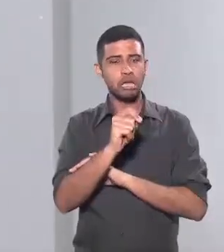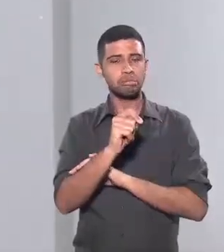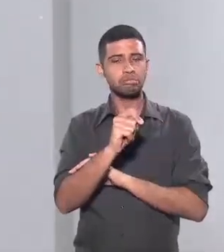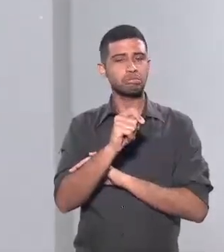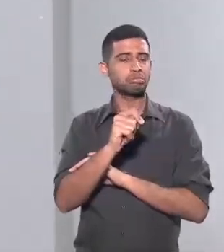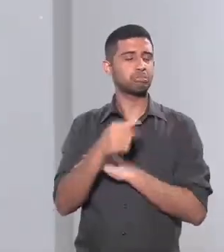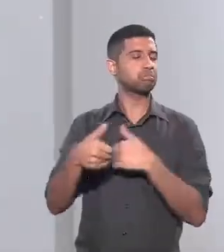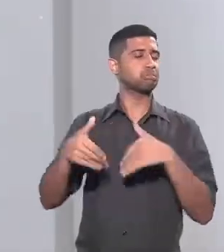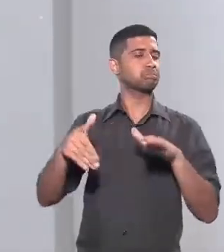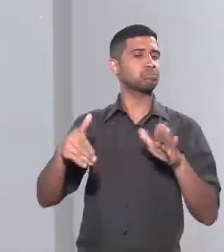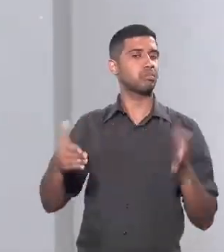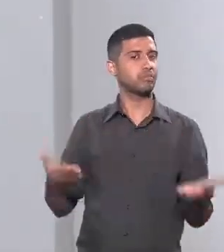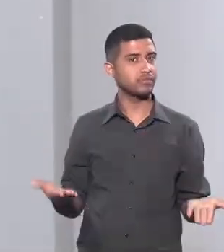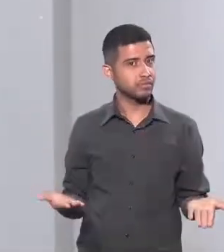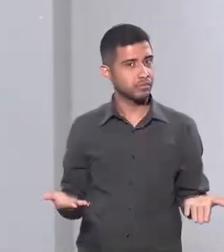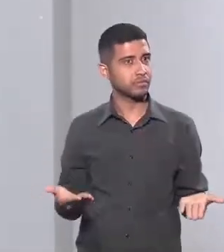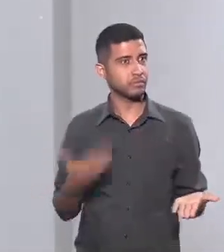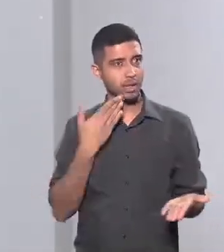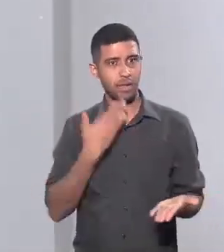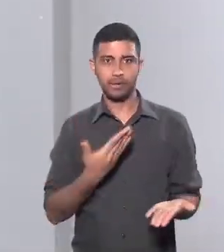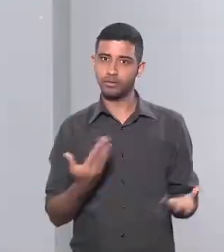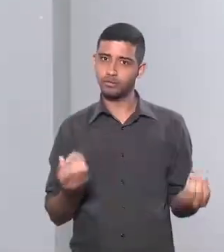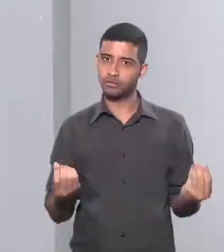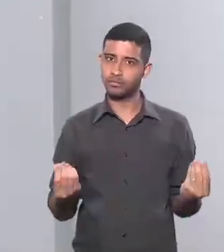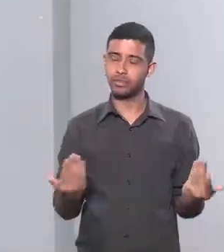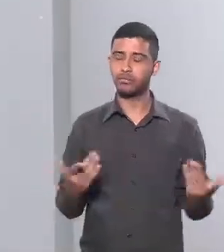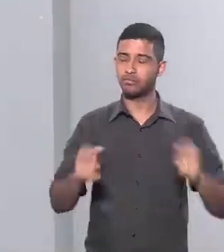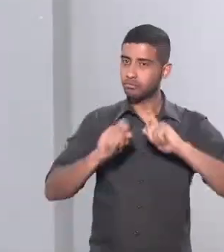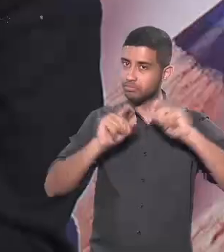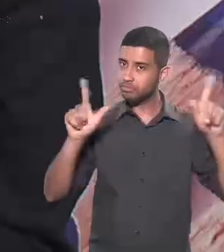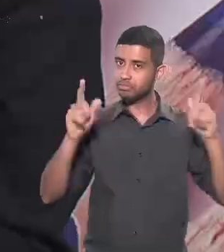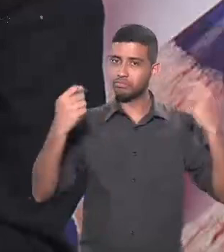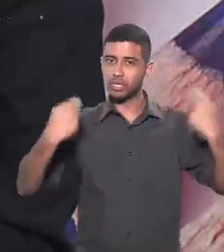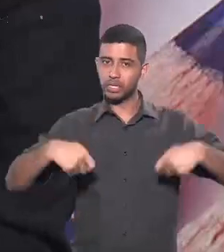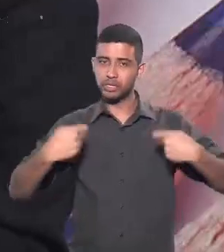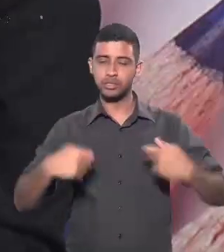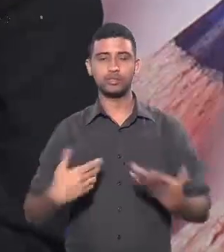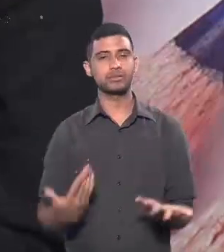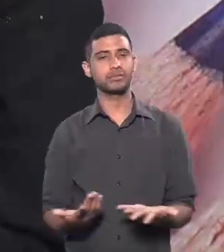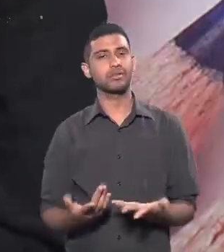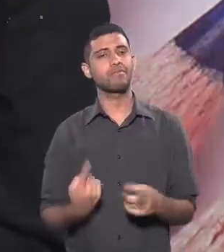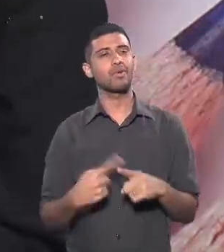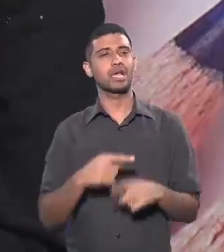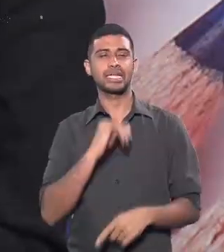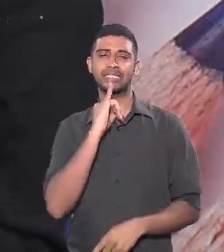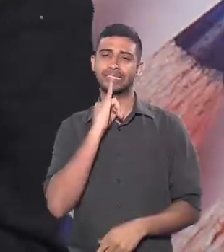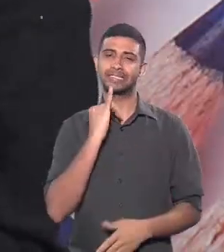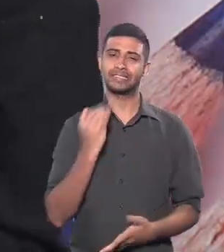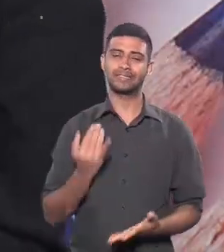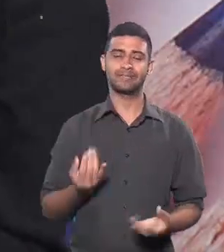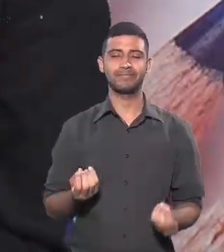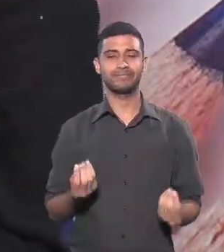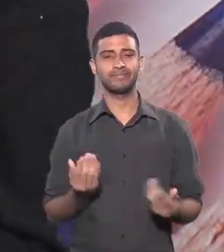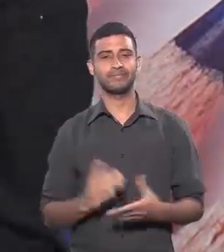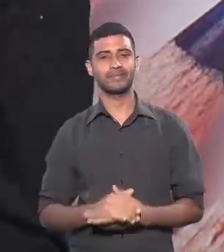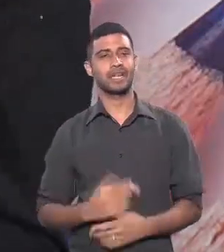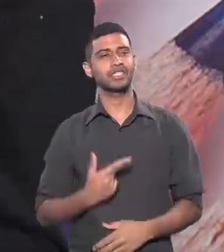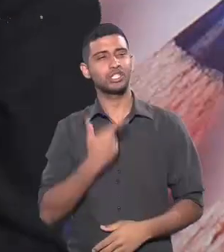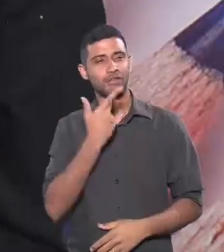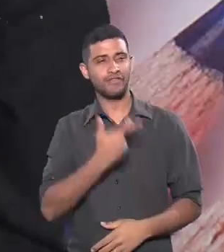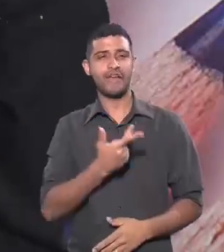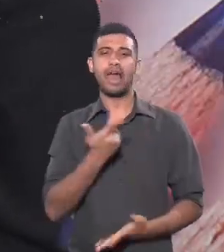Então, assim, da tamanha gravidade do descumprimento dessa norma. Vamos abrir bem o olho, porque a gente está falando... É porque, infelizmente, a gente fala da